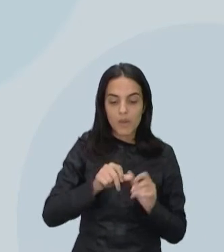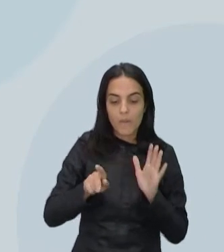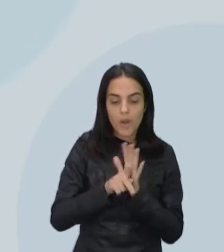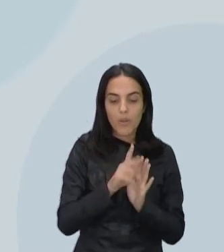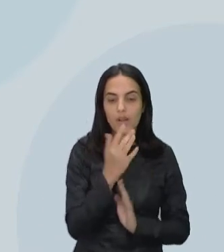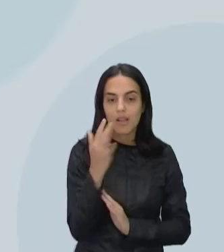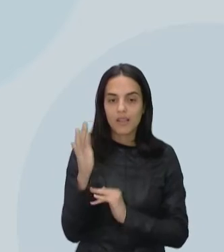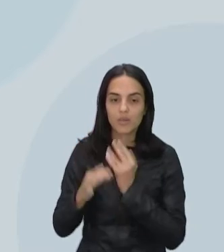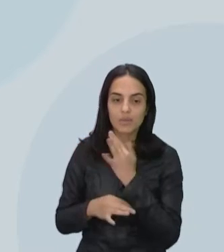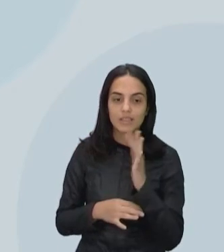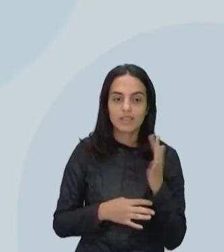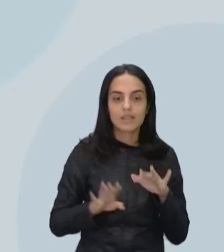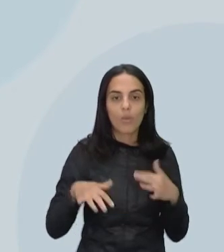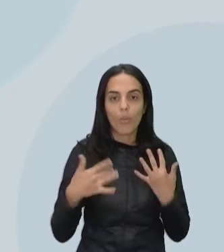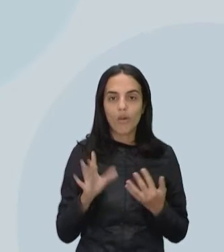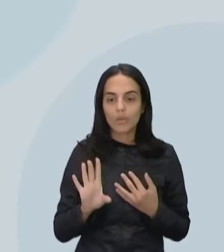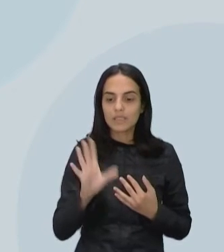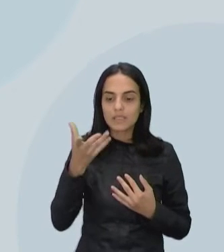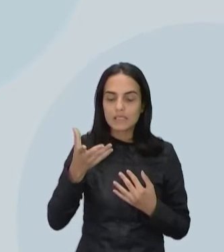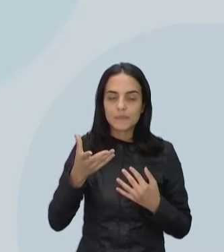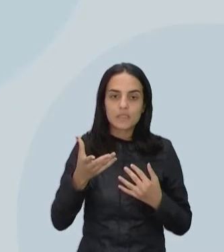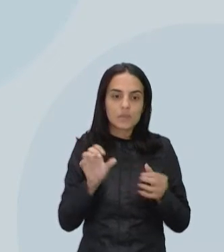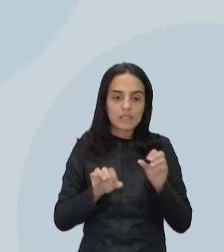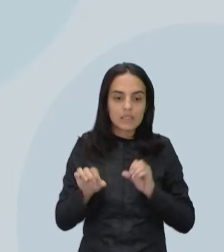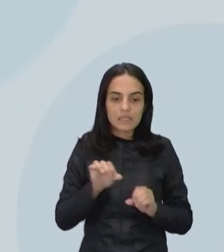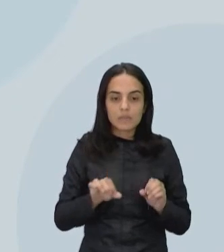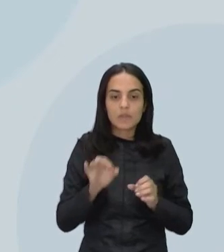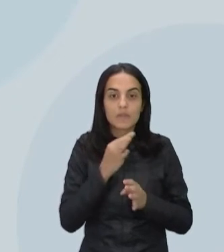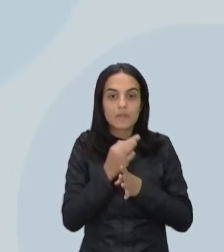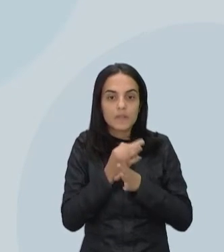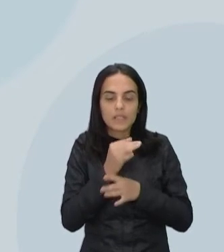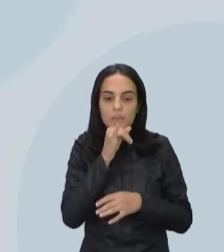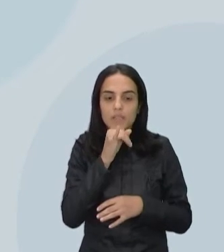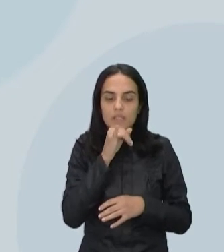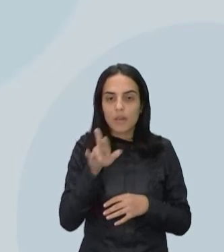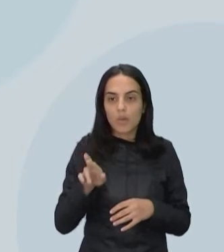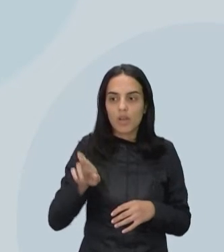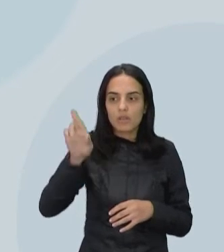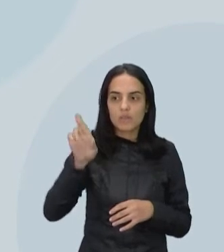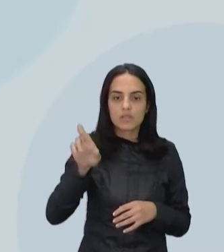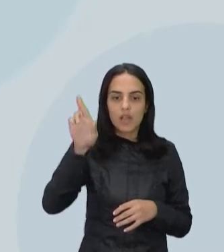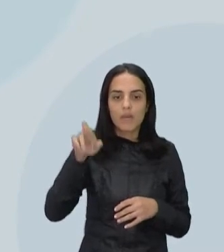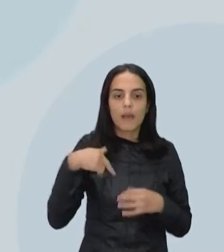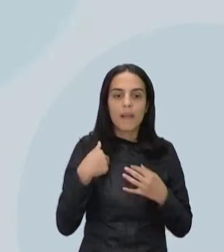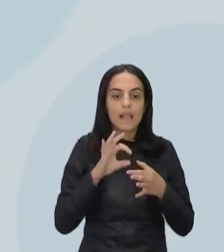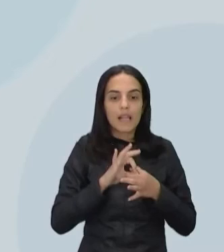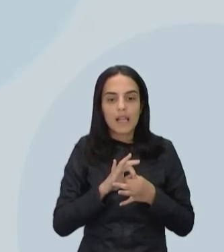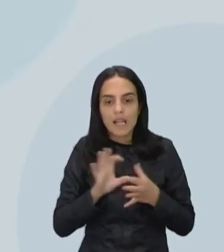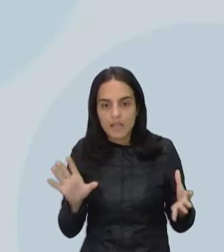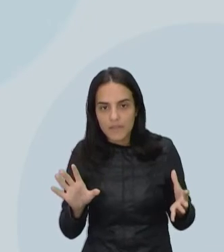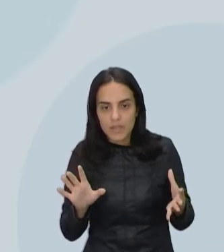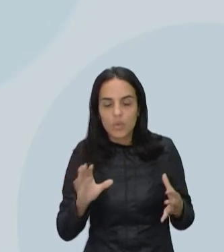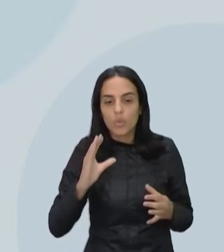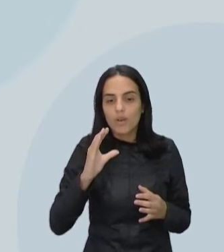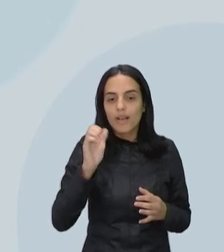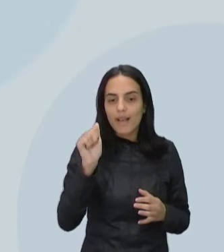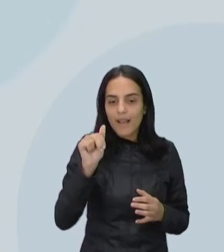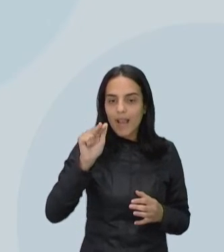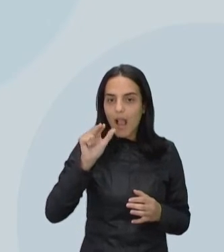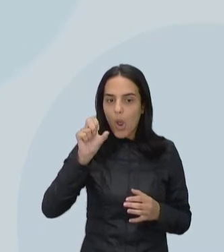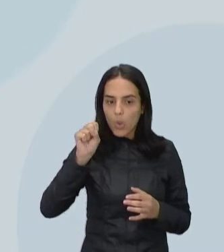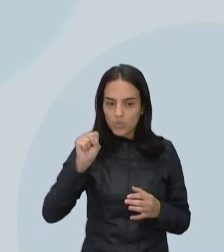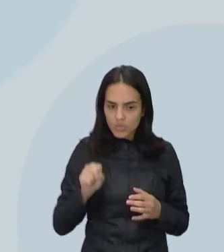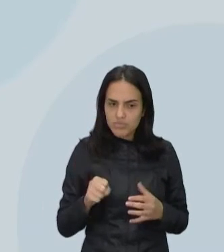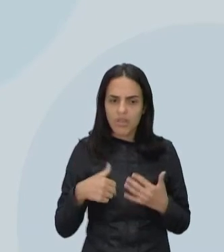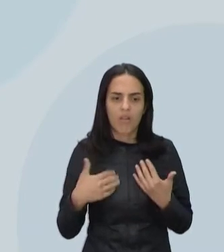Então, qual que é um fenômeno químico, um fenômeno físico, por exemplo, responsável pela disponibilização do cálcio? Nós sabemos que o